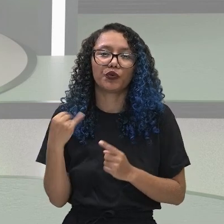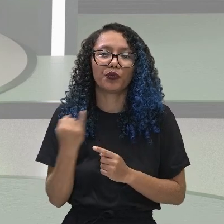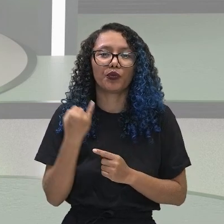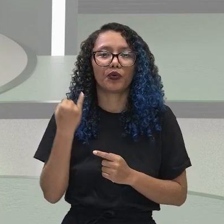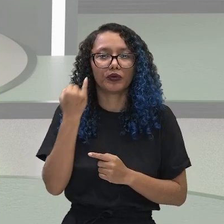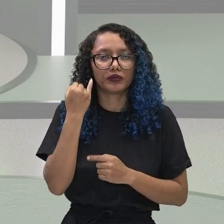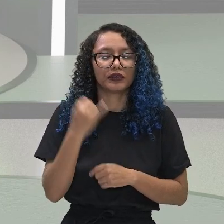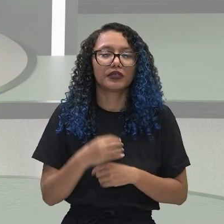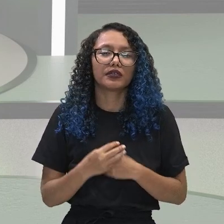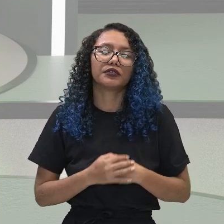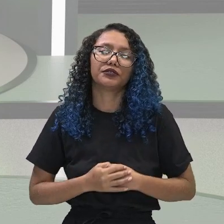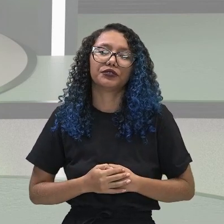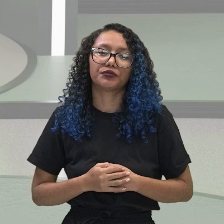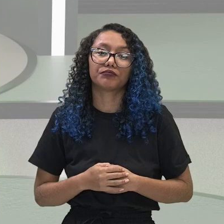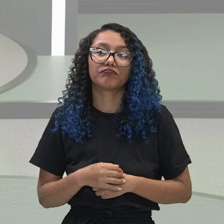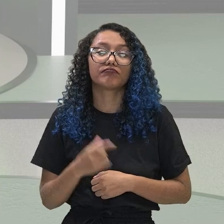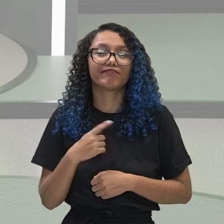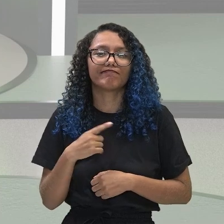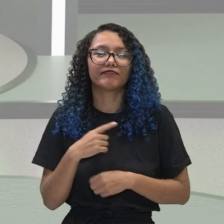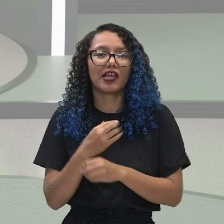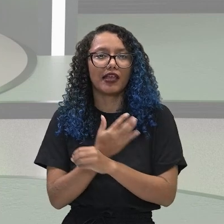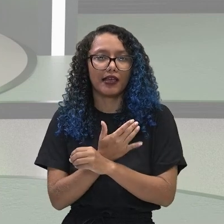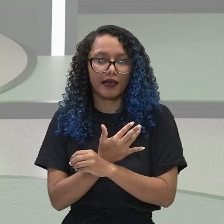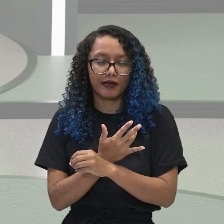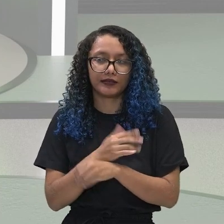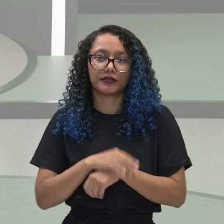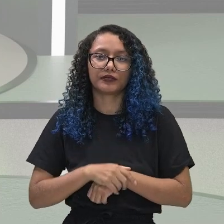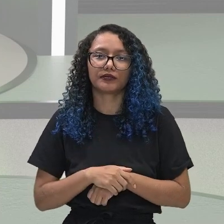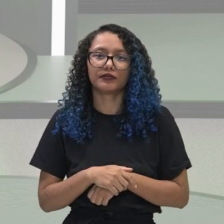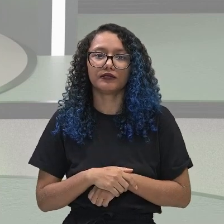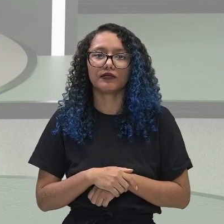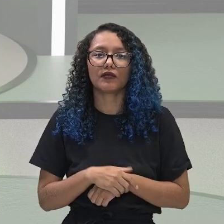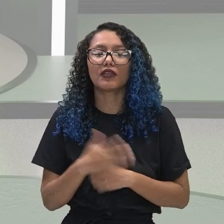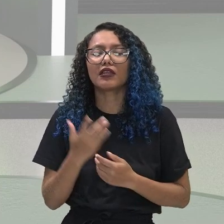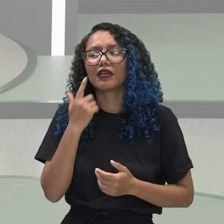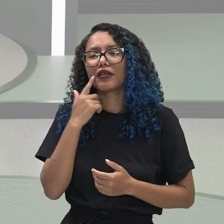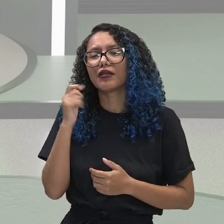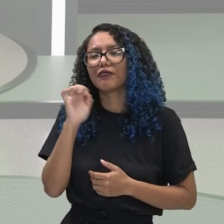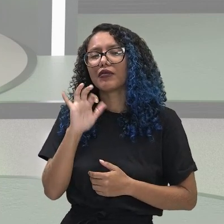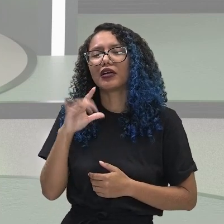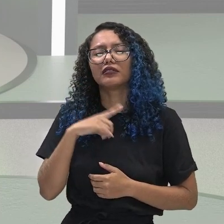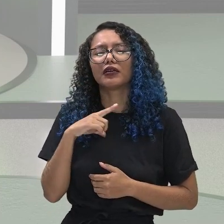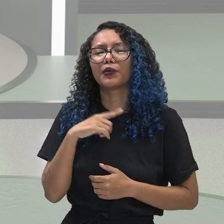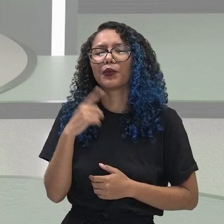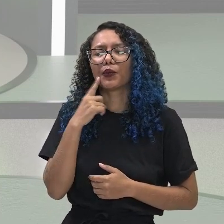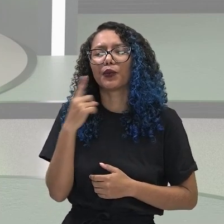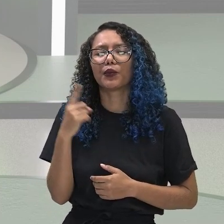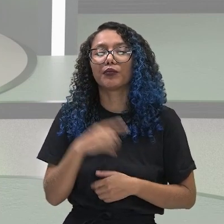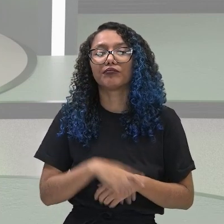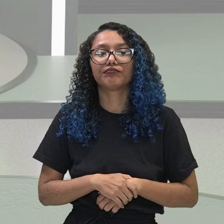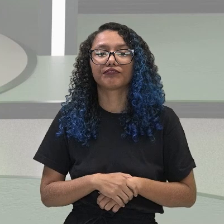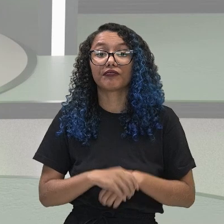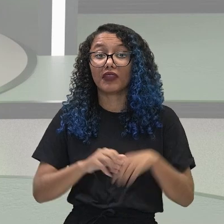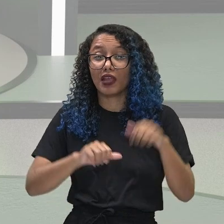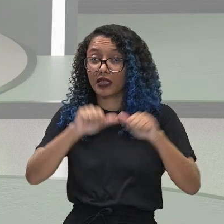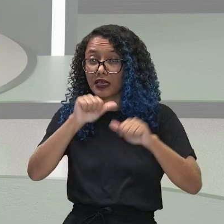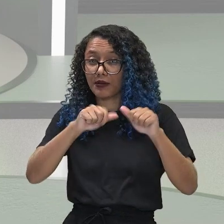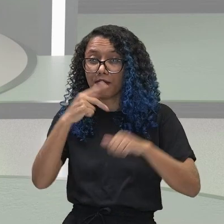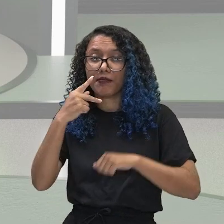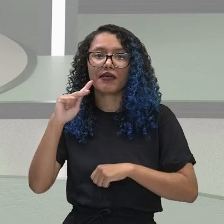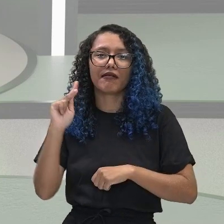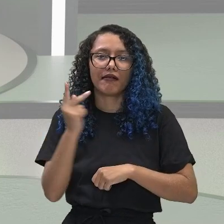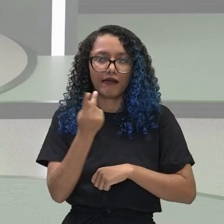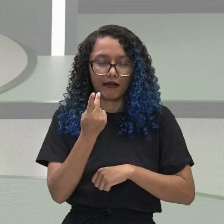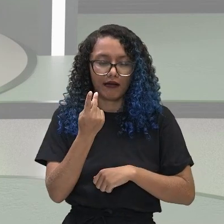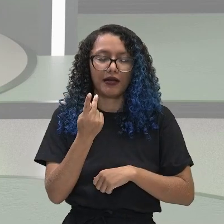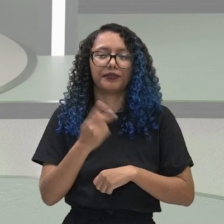no nosso cotidiano. Aqui na nossa imagem, nós vemos o quê? A análise do pH